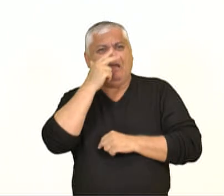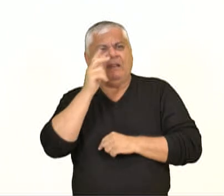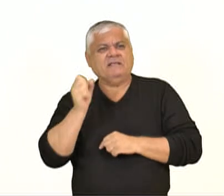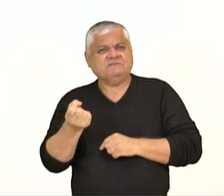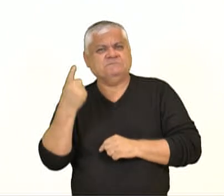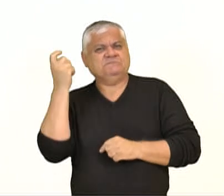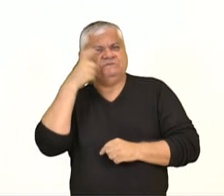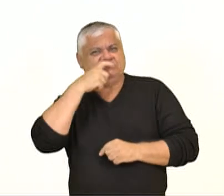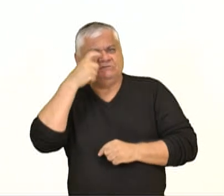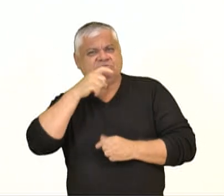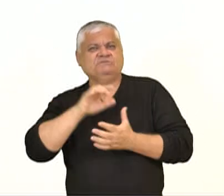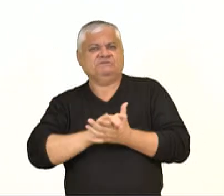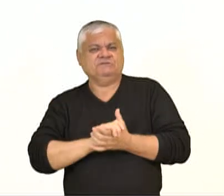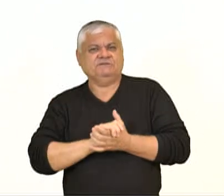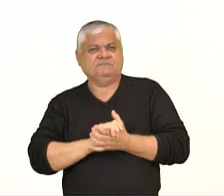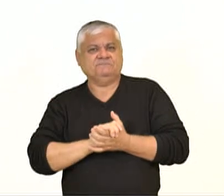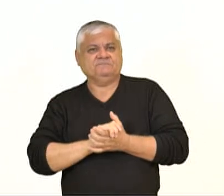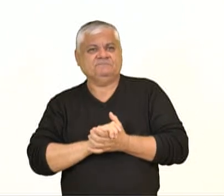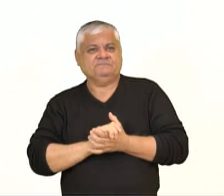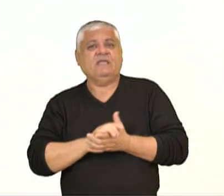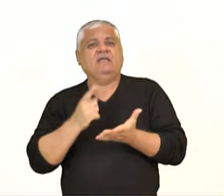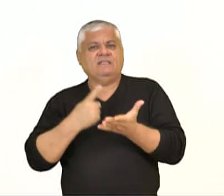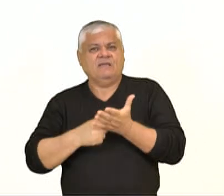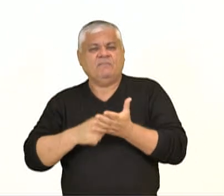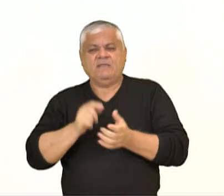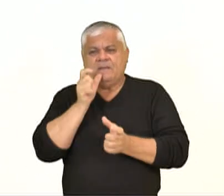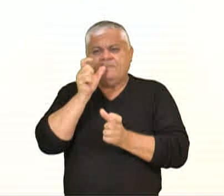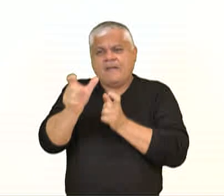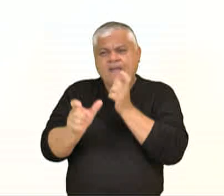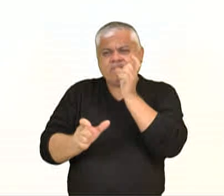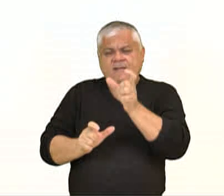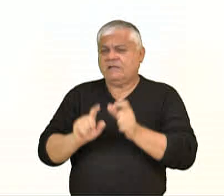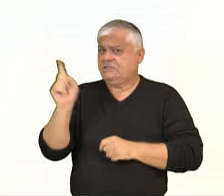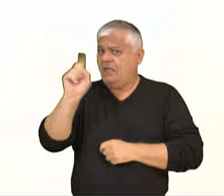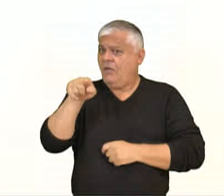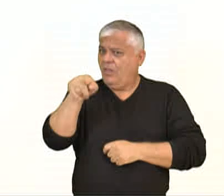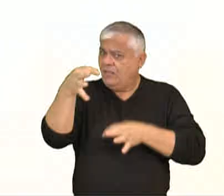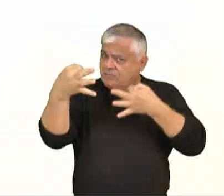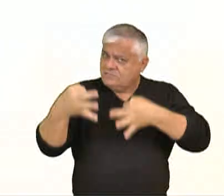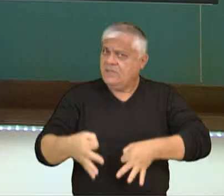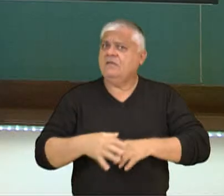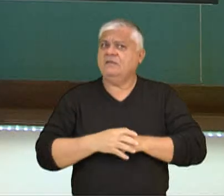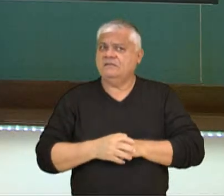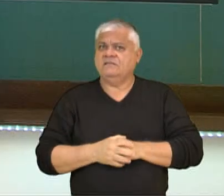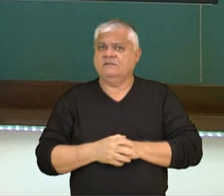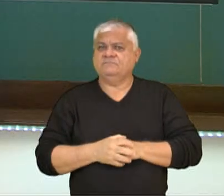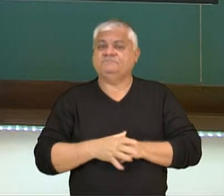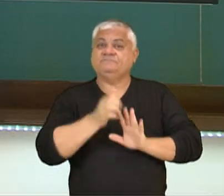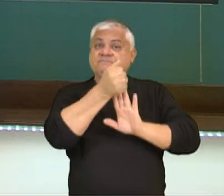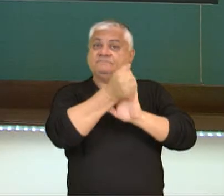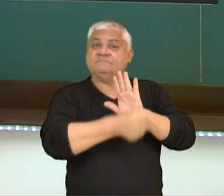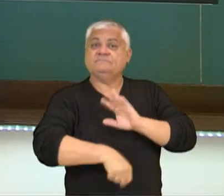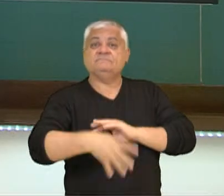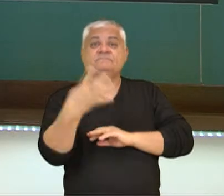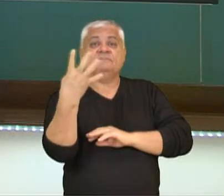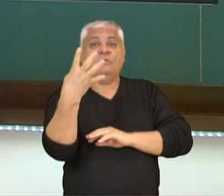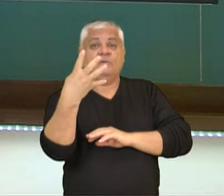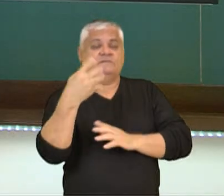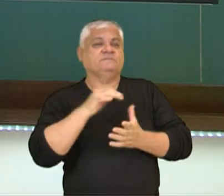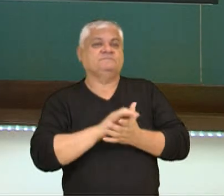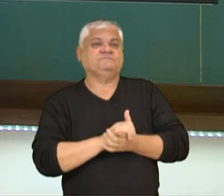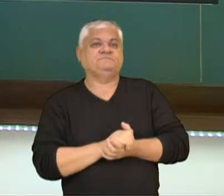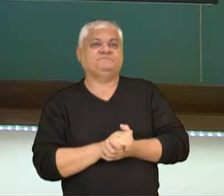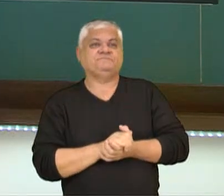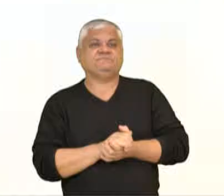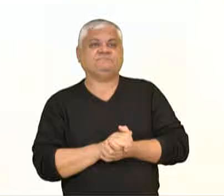escabrosas. Cumpria-lhe descaluniá-la, obrigava-se por tudo. Atividade 4, nossa última reflexão da